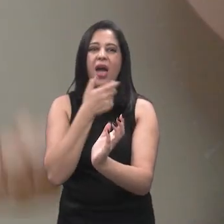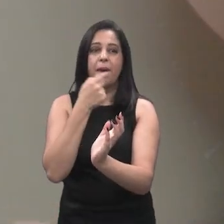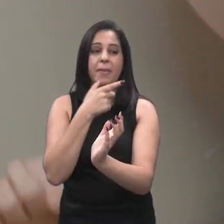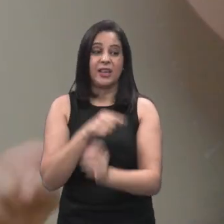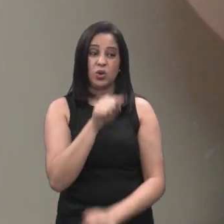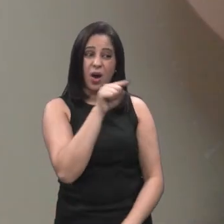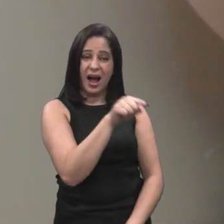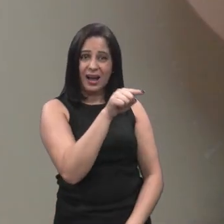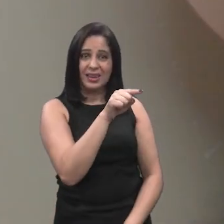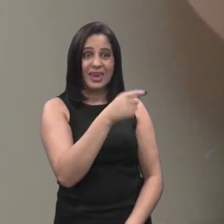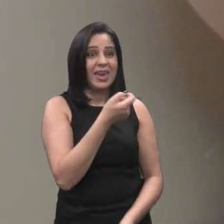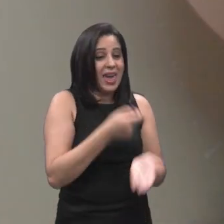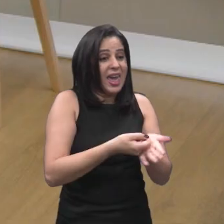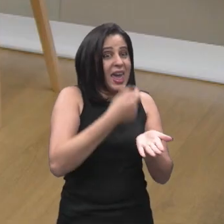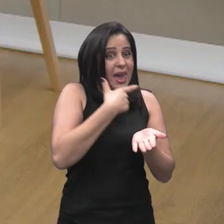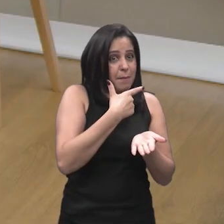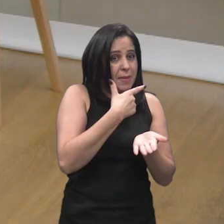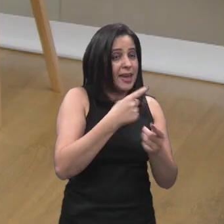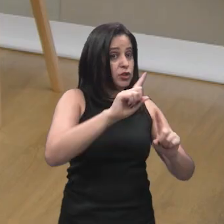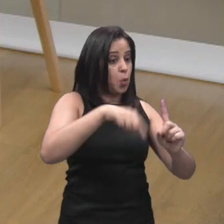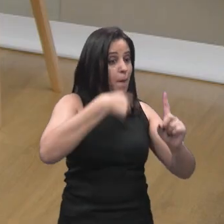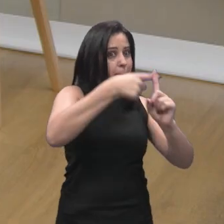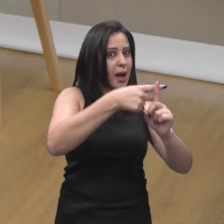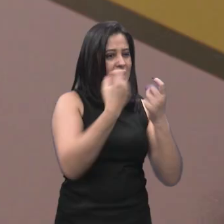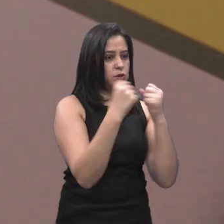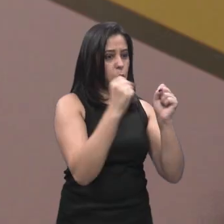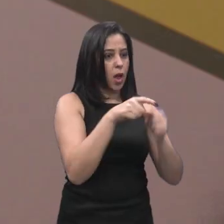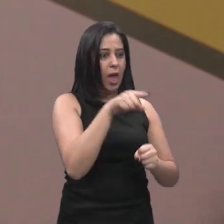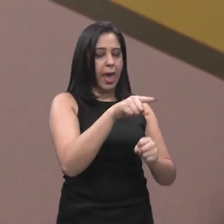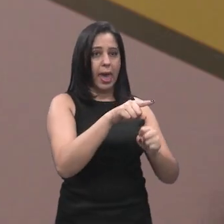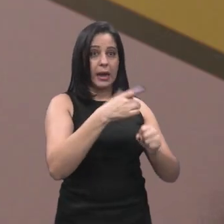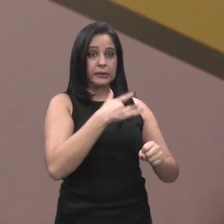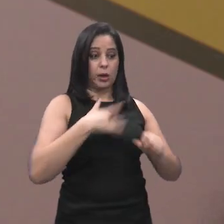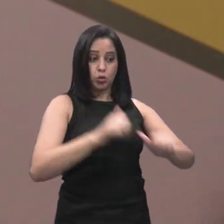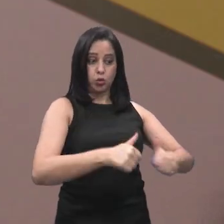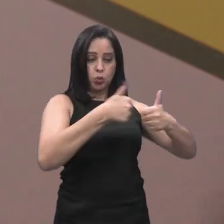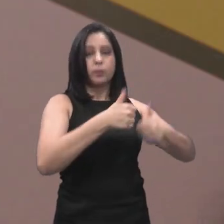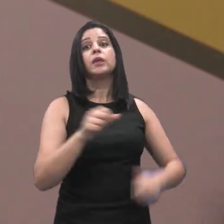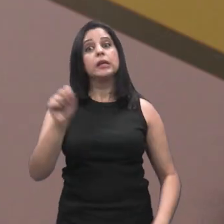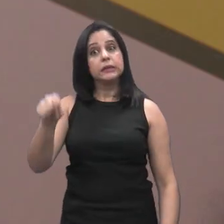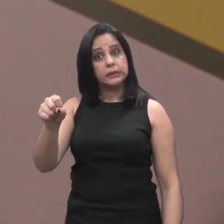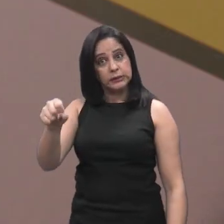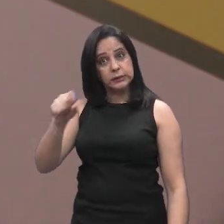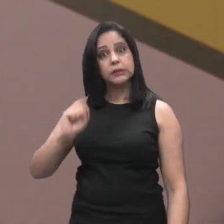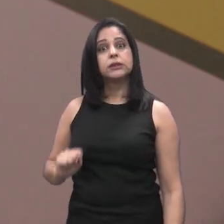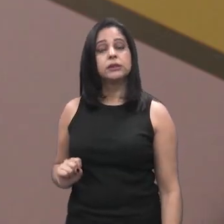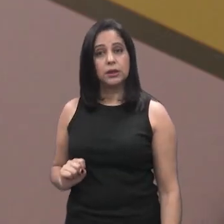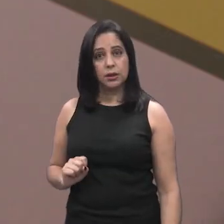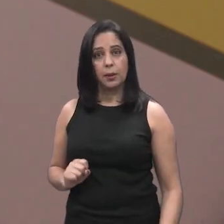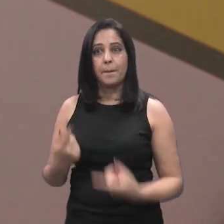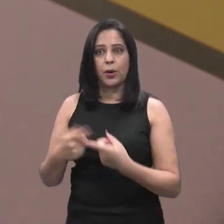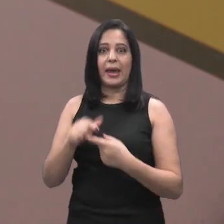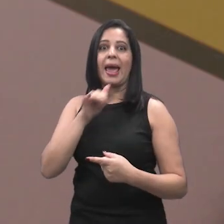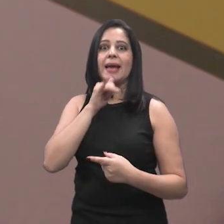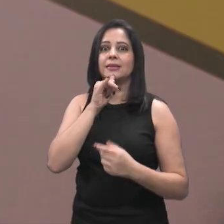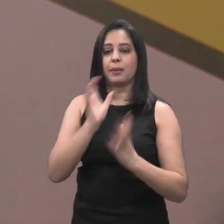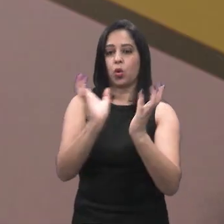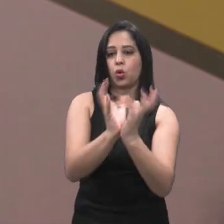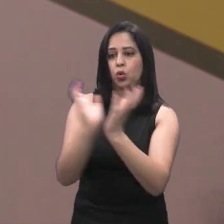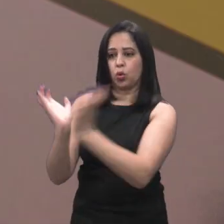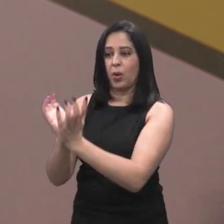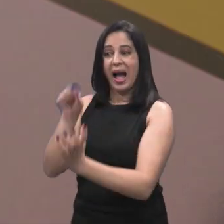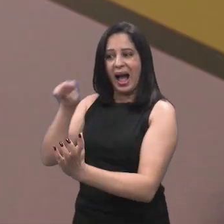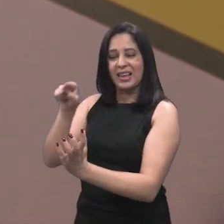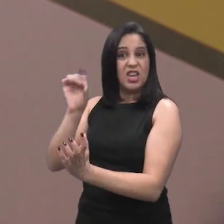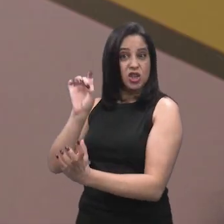resultados mais satisfatórios, né? Sim, mais satisfatórios do que as pessoas que só tomaram a medicação. Ou seja, atividade física e uma